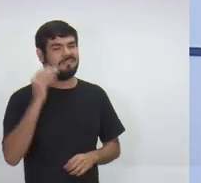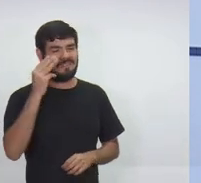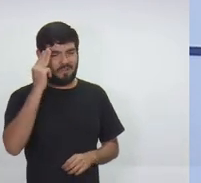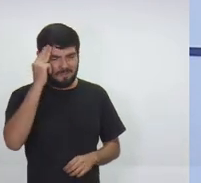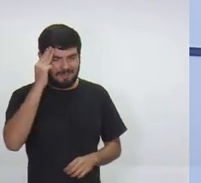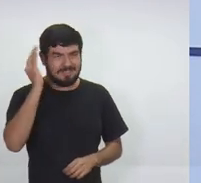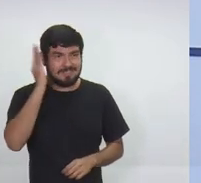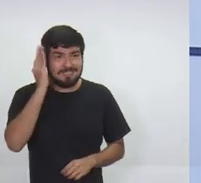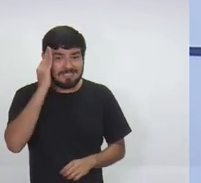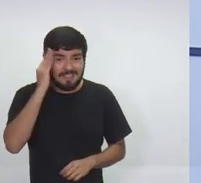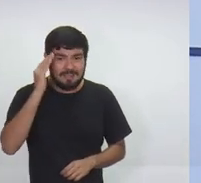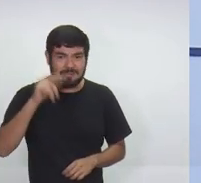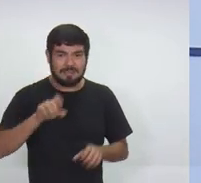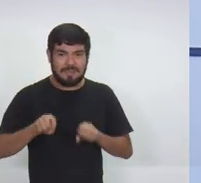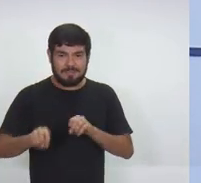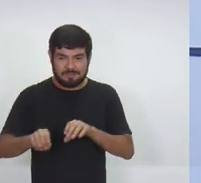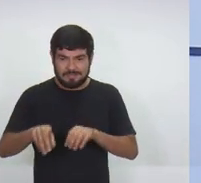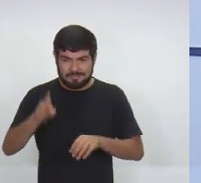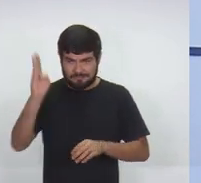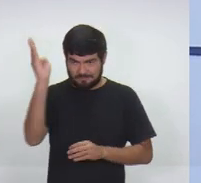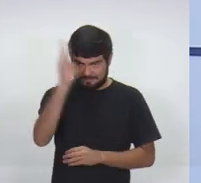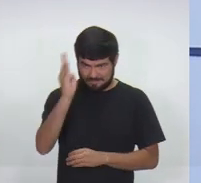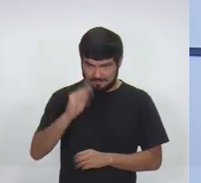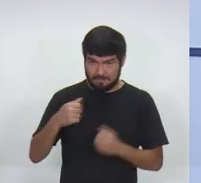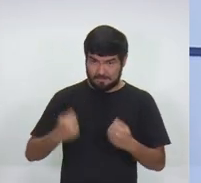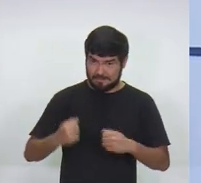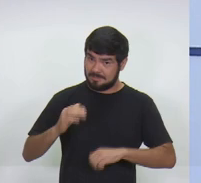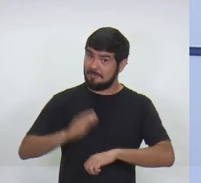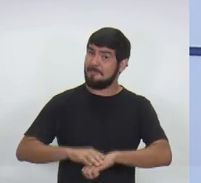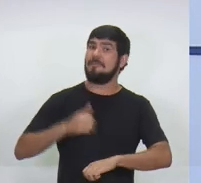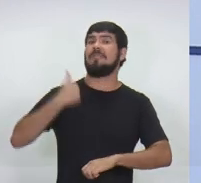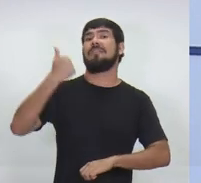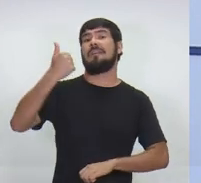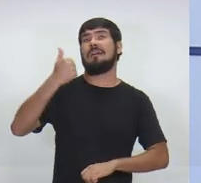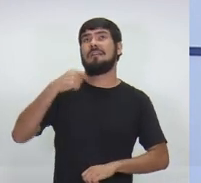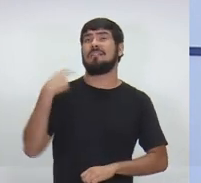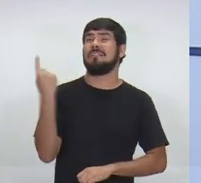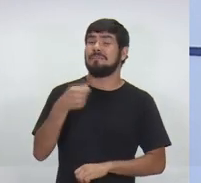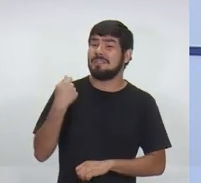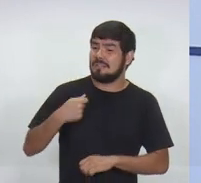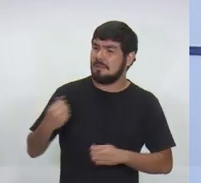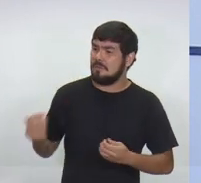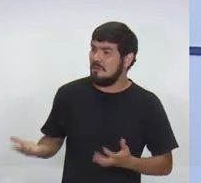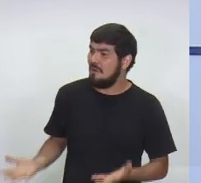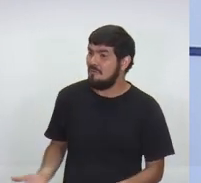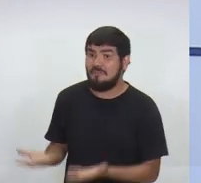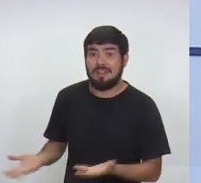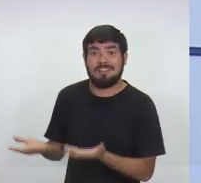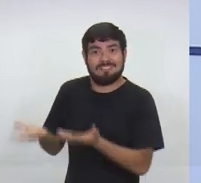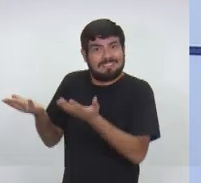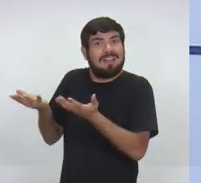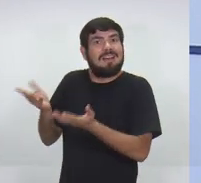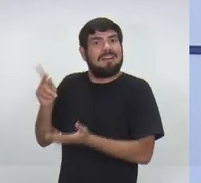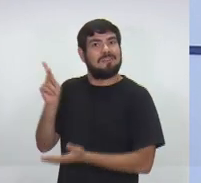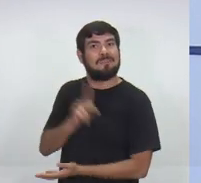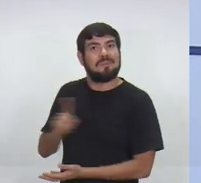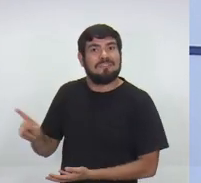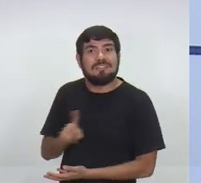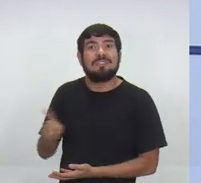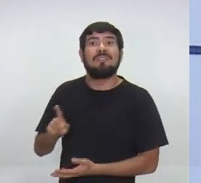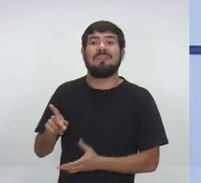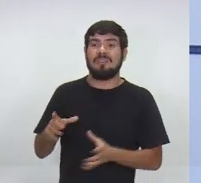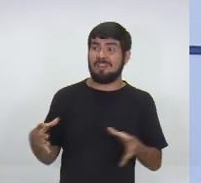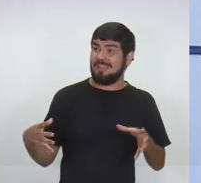no brasil ela precisa ser melhorada nós precisamos valorizar 1 o professor toda